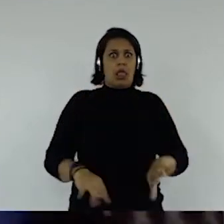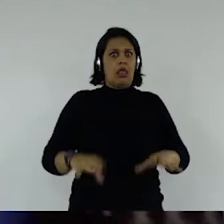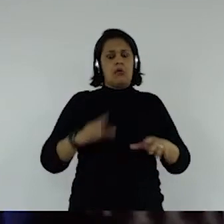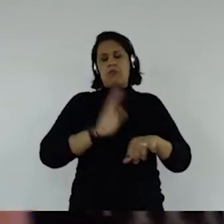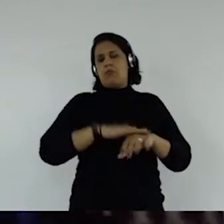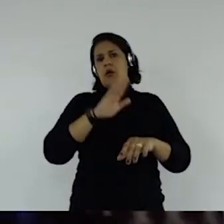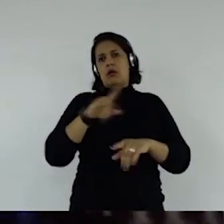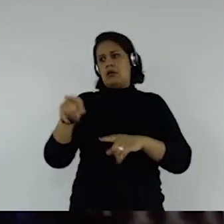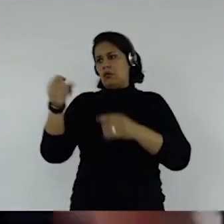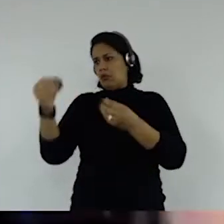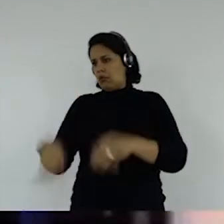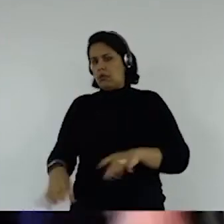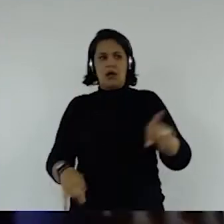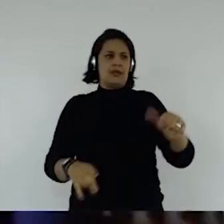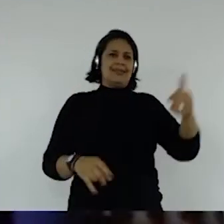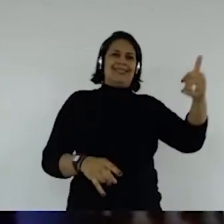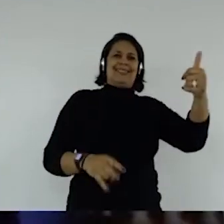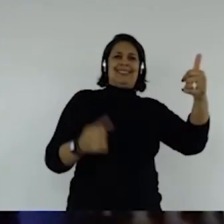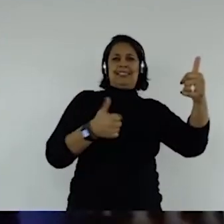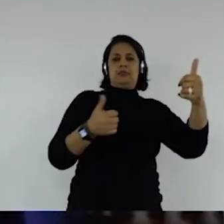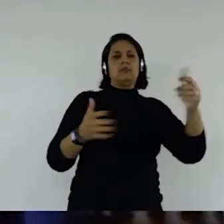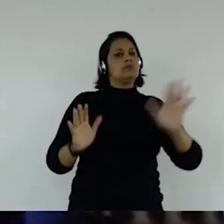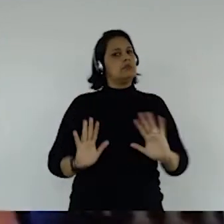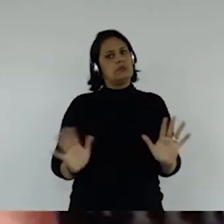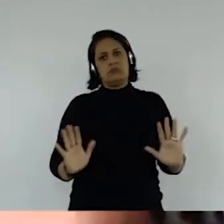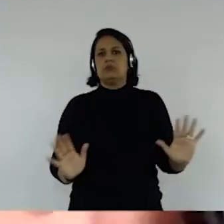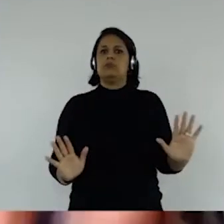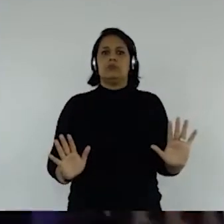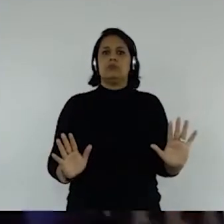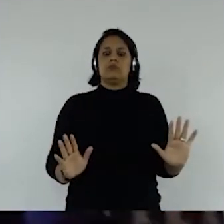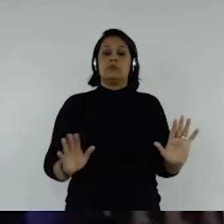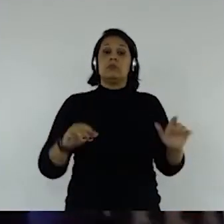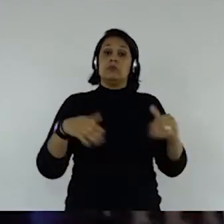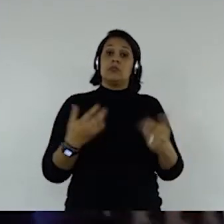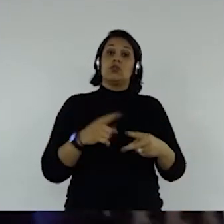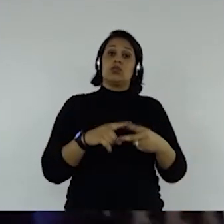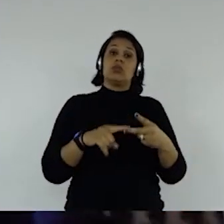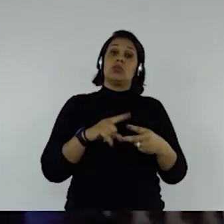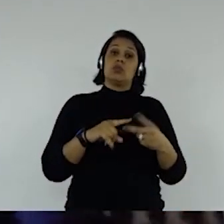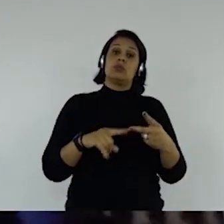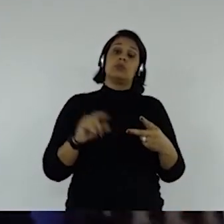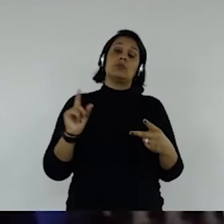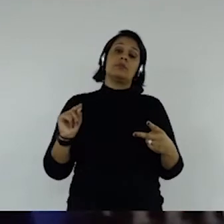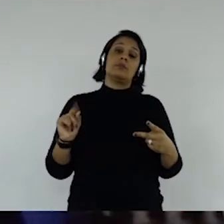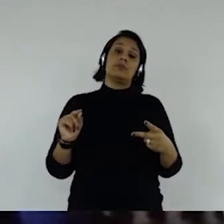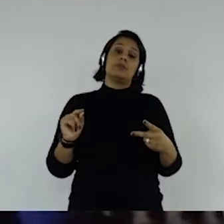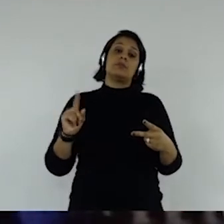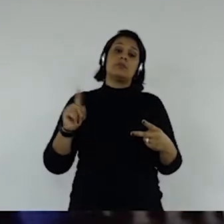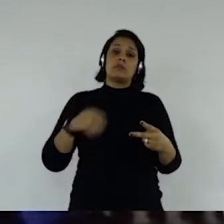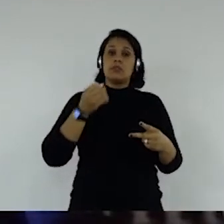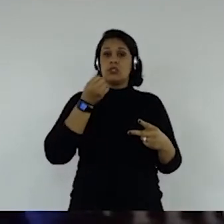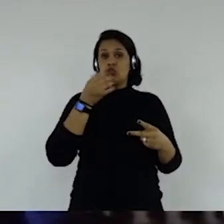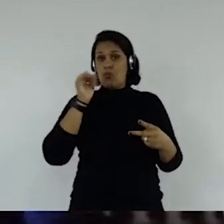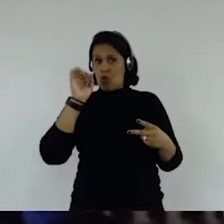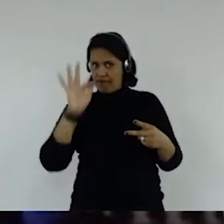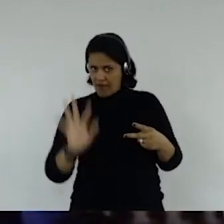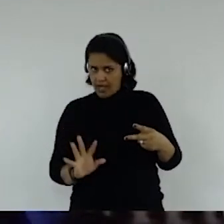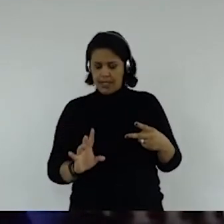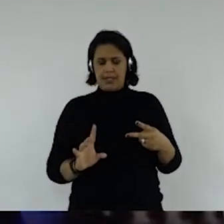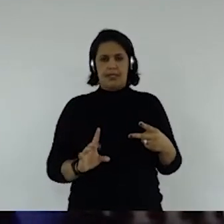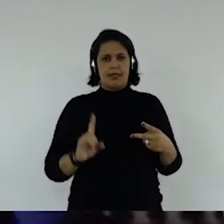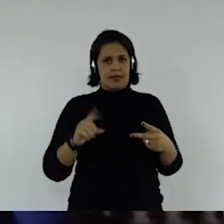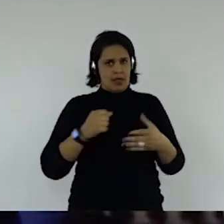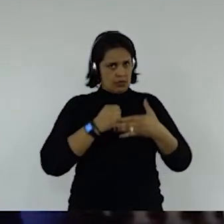e um benefício da outra sem nenhum sentido. Pois bem, esses 2 princípios, da boa-fé objetiva, na ideia